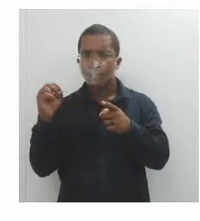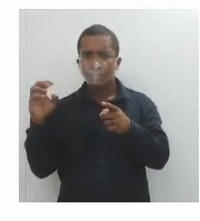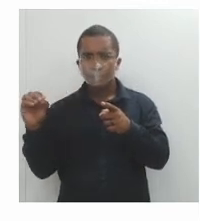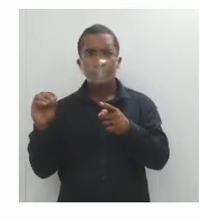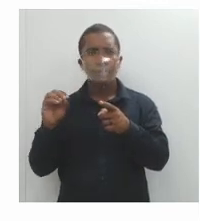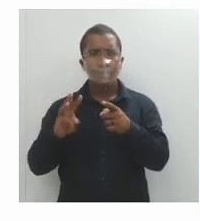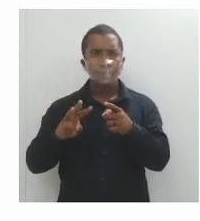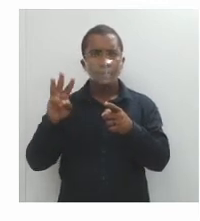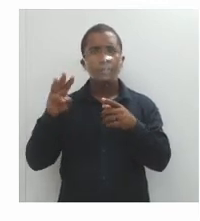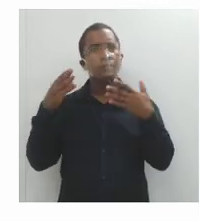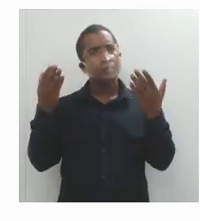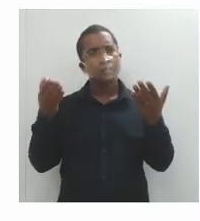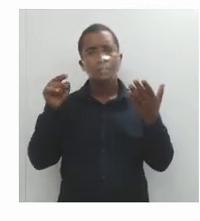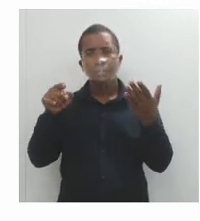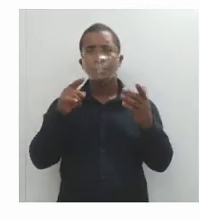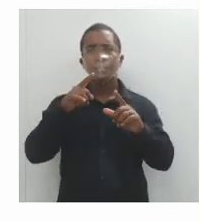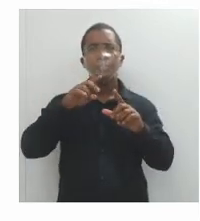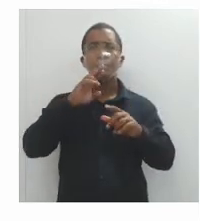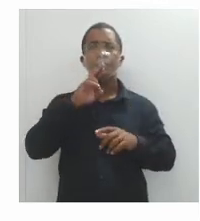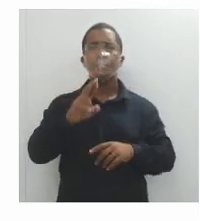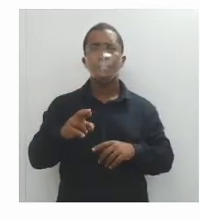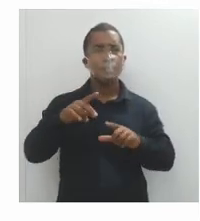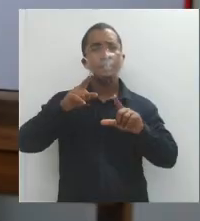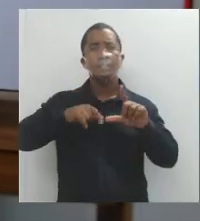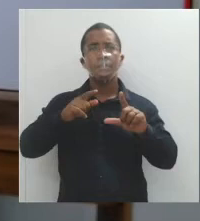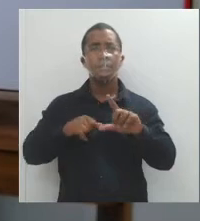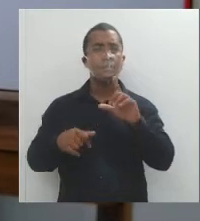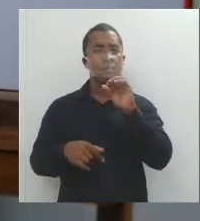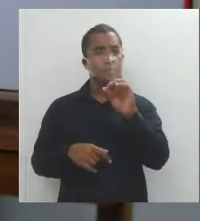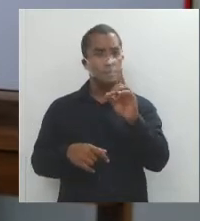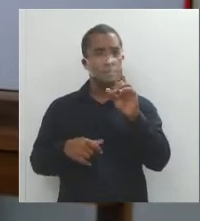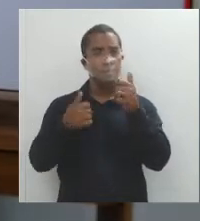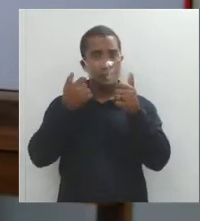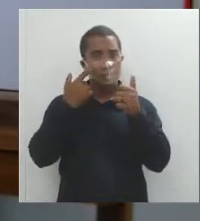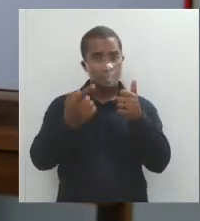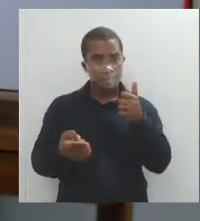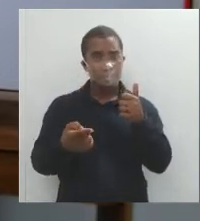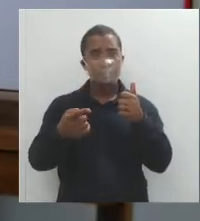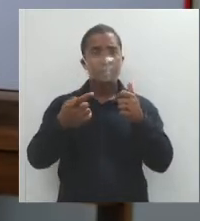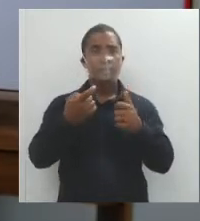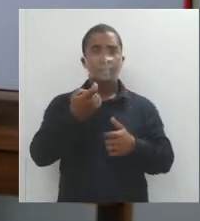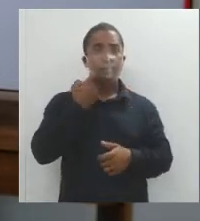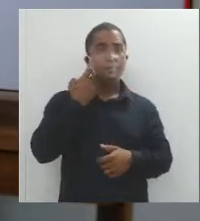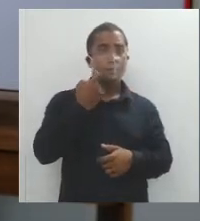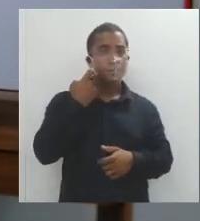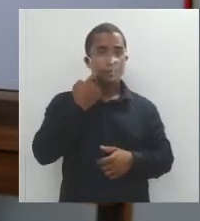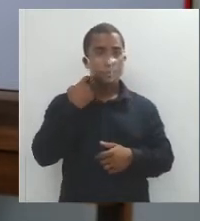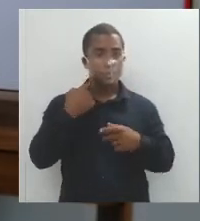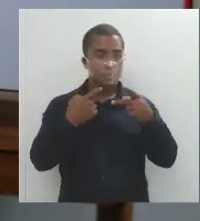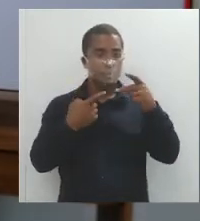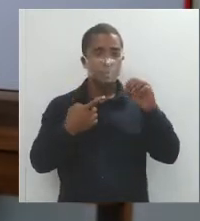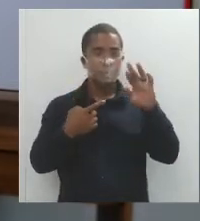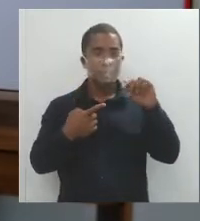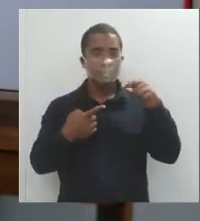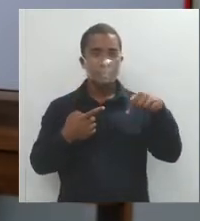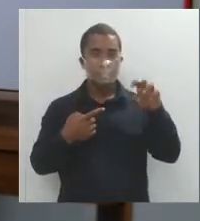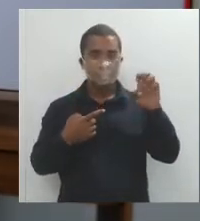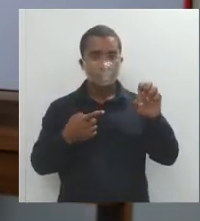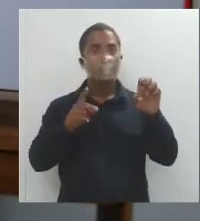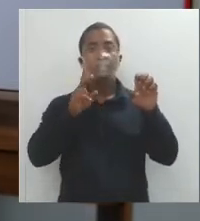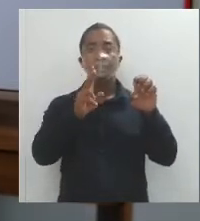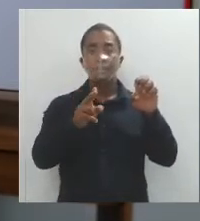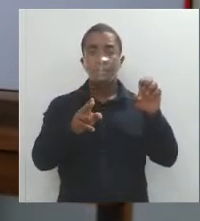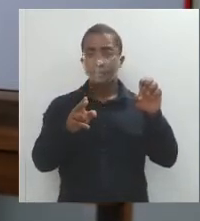Então, a resposta seria a letra D, churrasqueira elétrica. Então, veja, pegar no peixe poraquê, o choque que você toma é o mesmo choque que